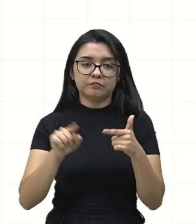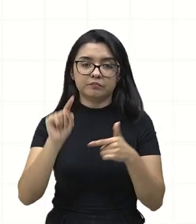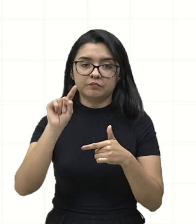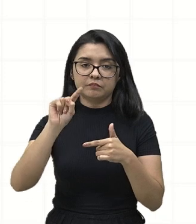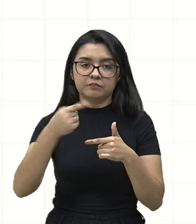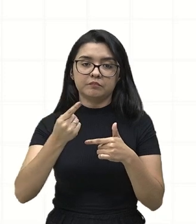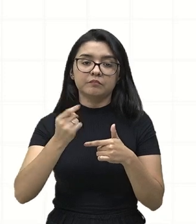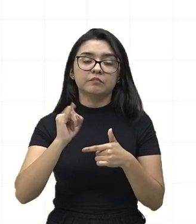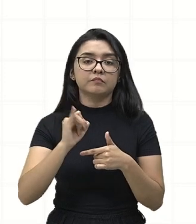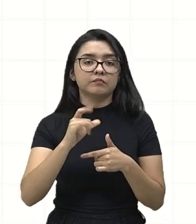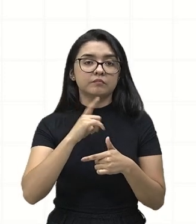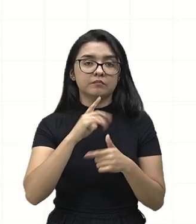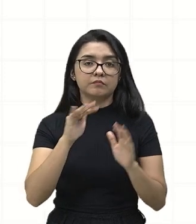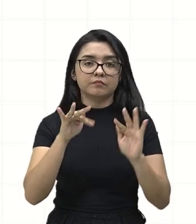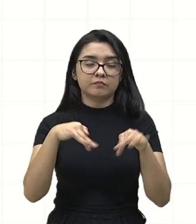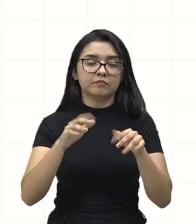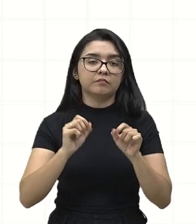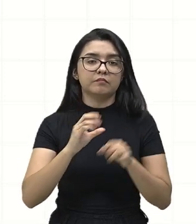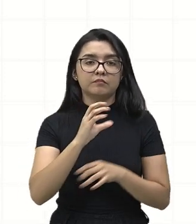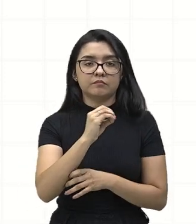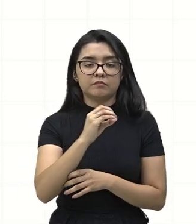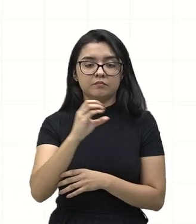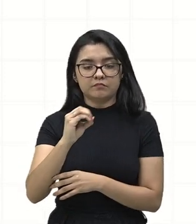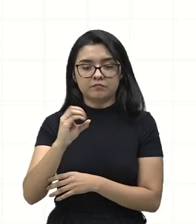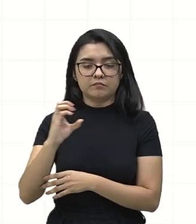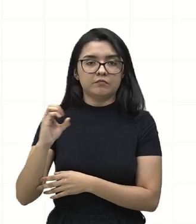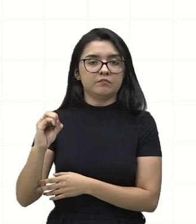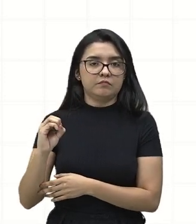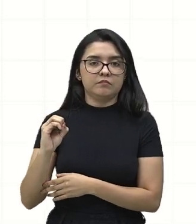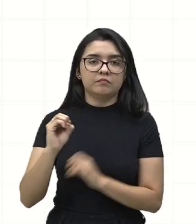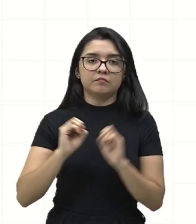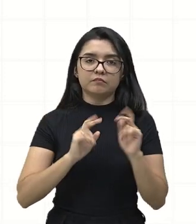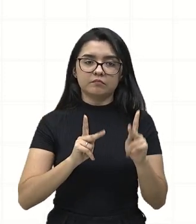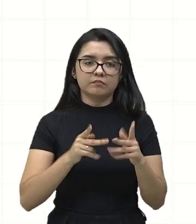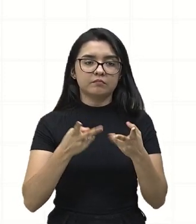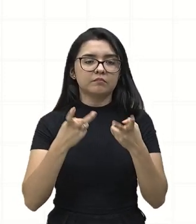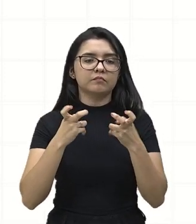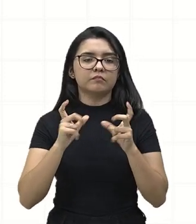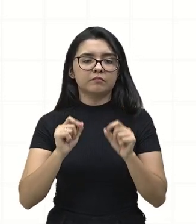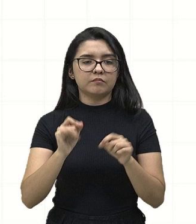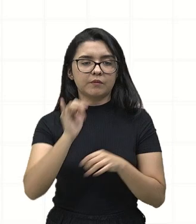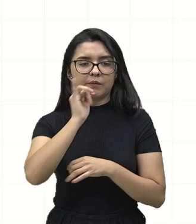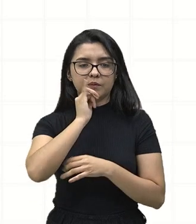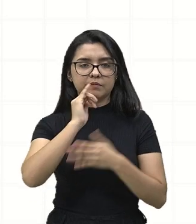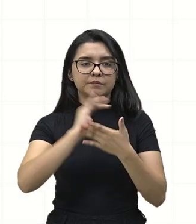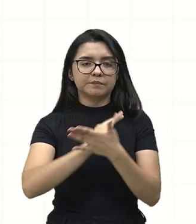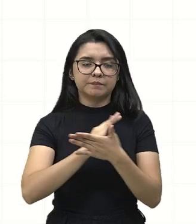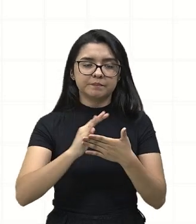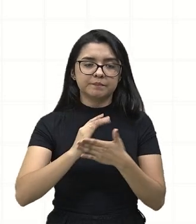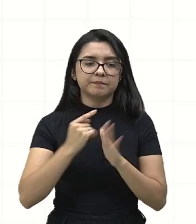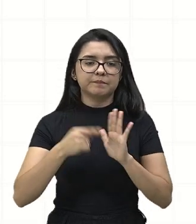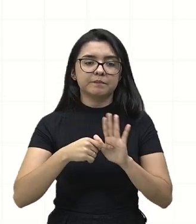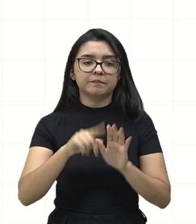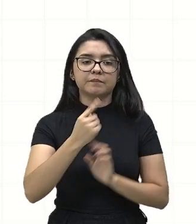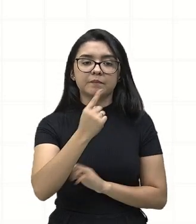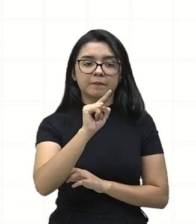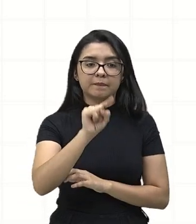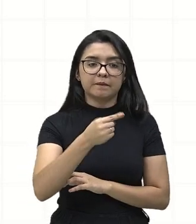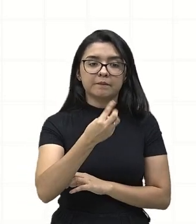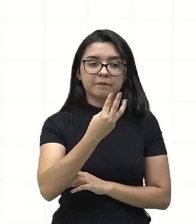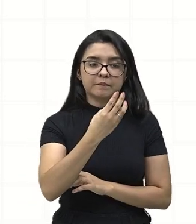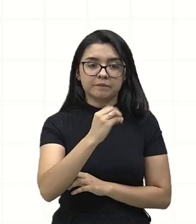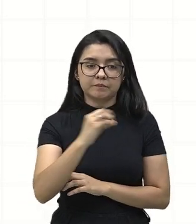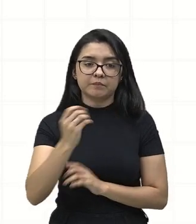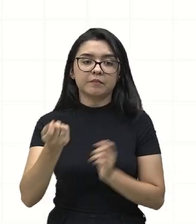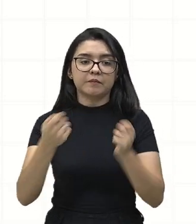por 1.000 se terminar em 000. Vejam aqui os exemplos. 1.300